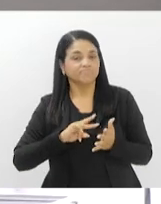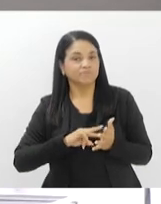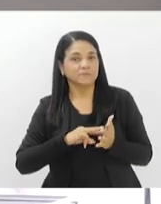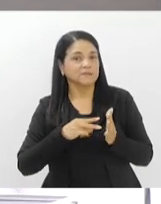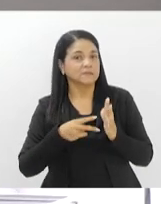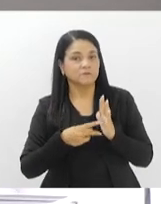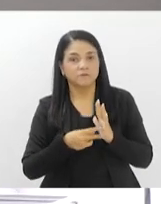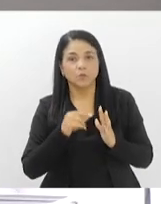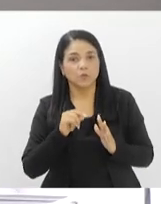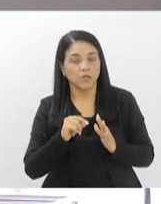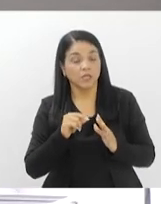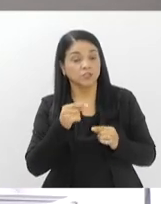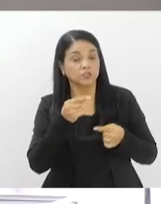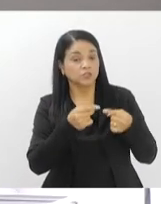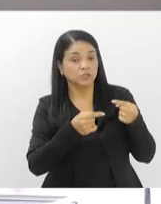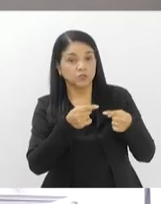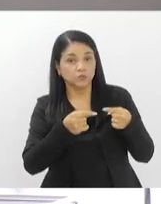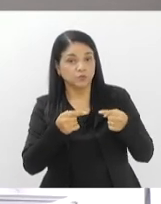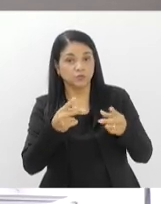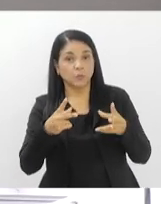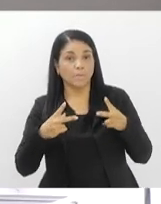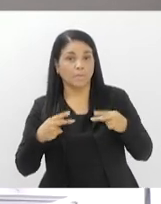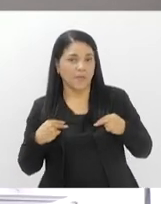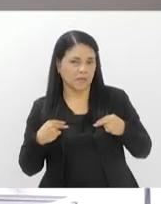está discutindo intensamente mérito.